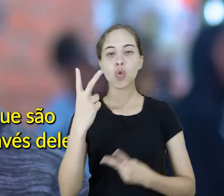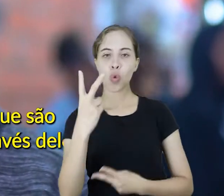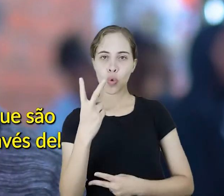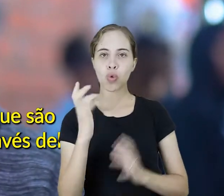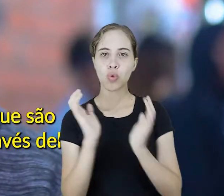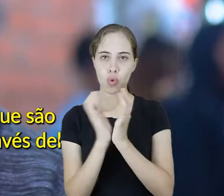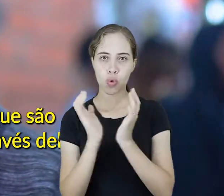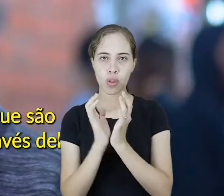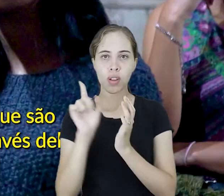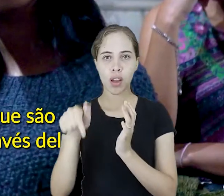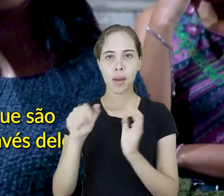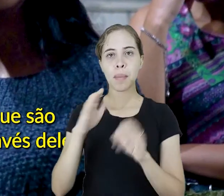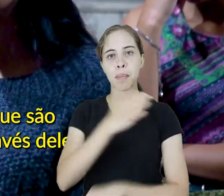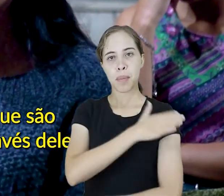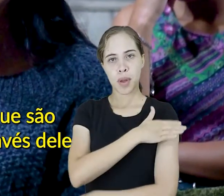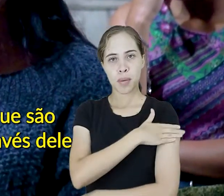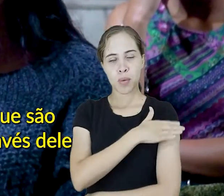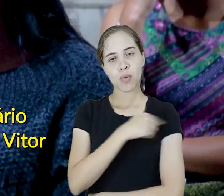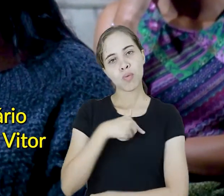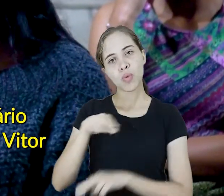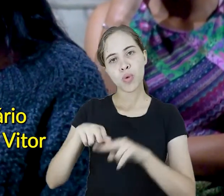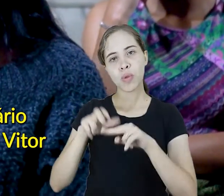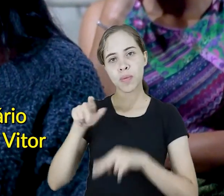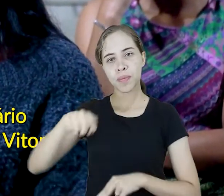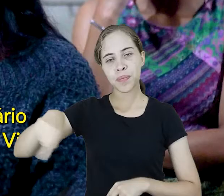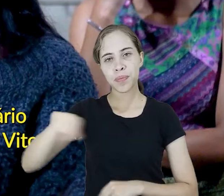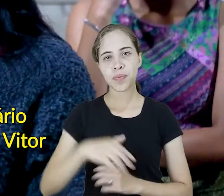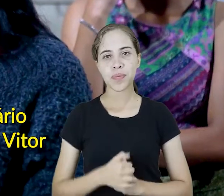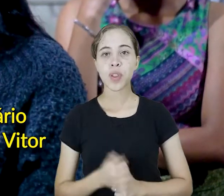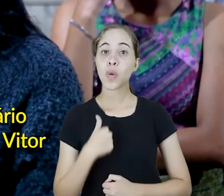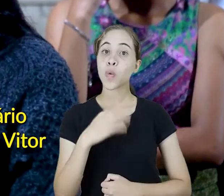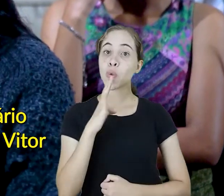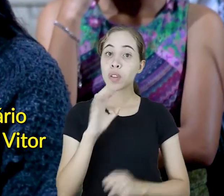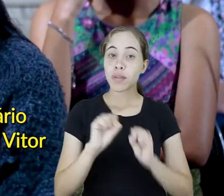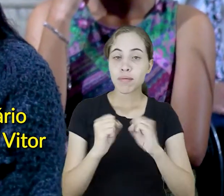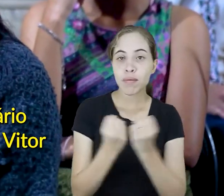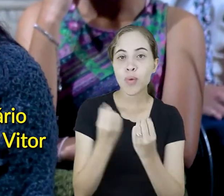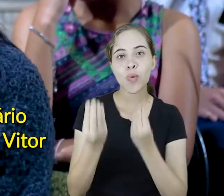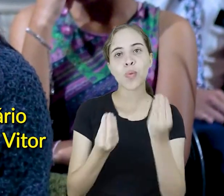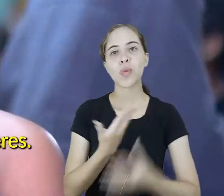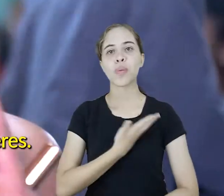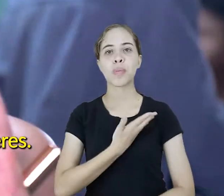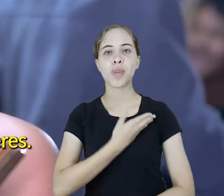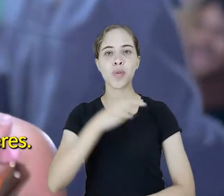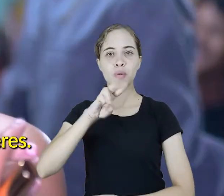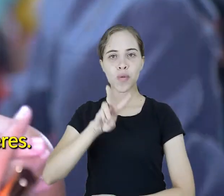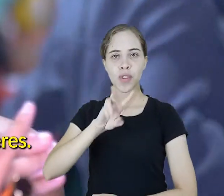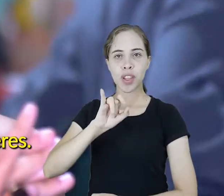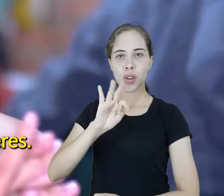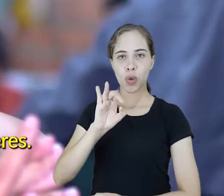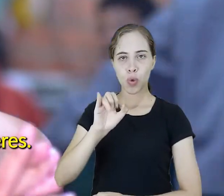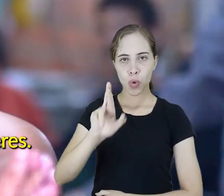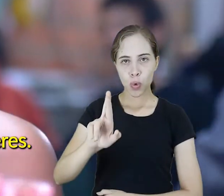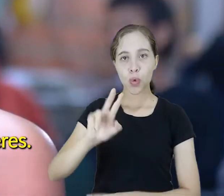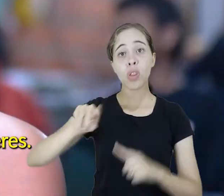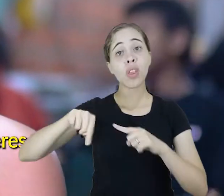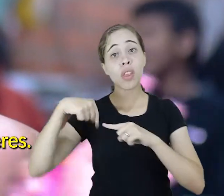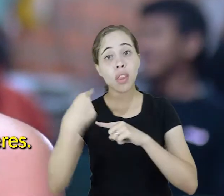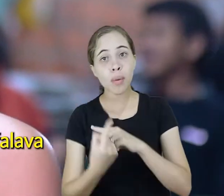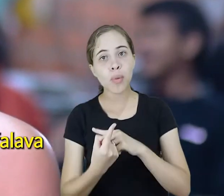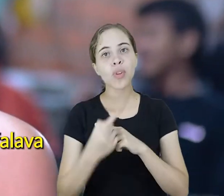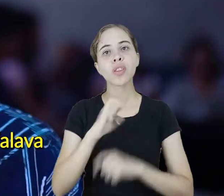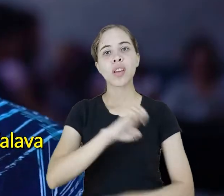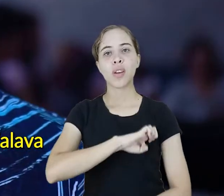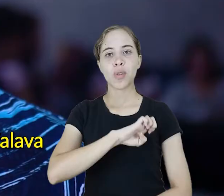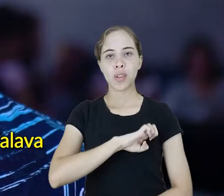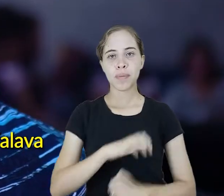né? E eu conheci através deles. Eu conheci o seminário através do meu amigo Vitor e depois foi dos elders.